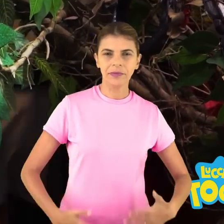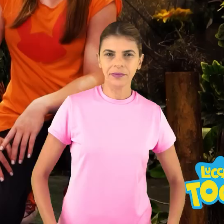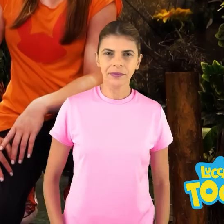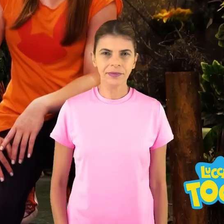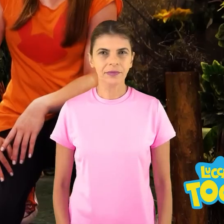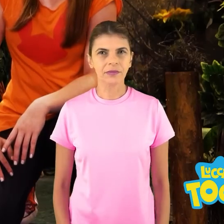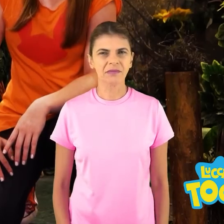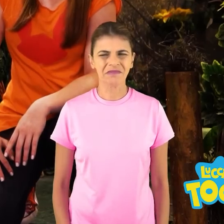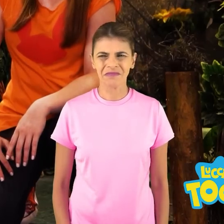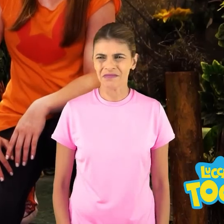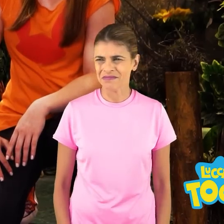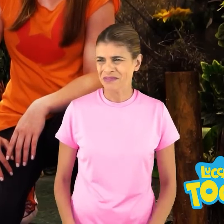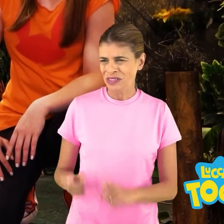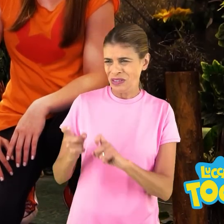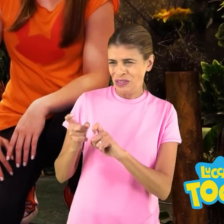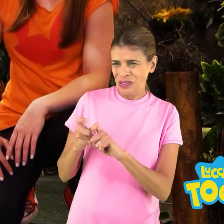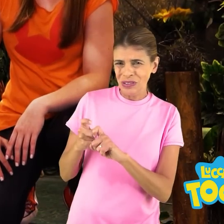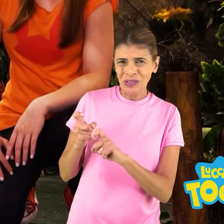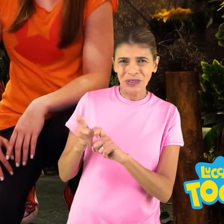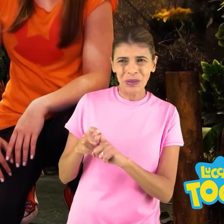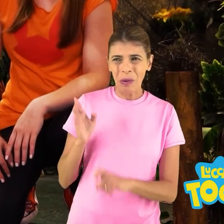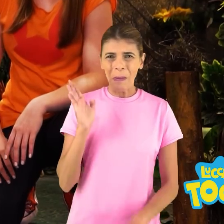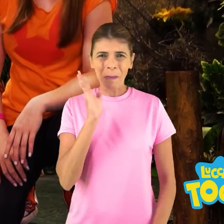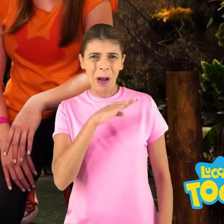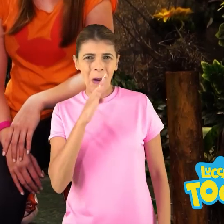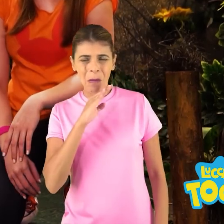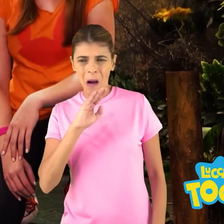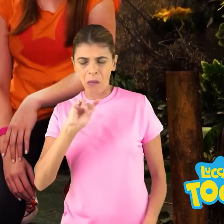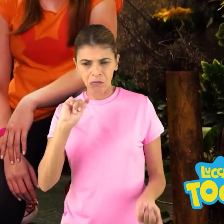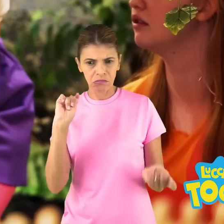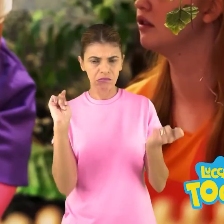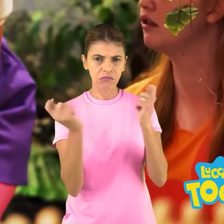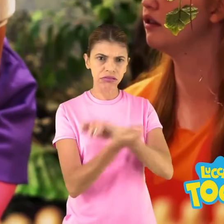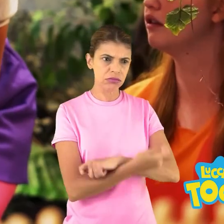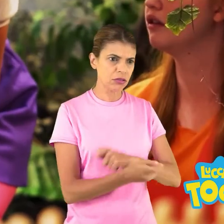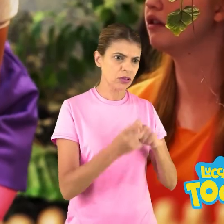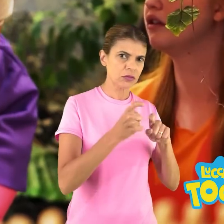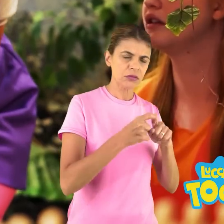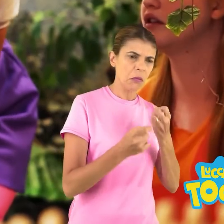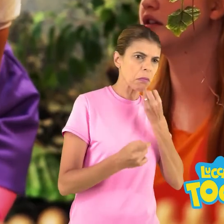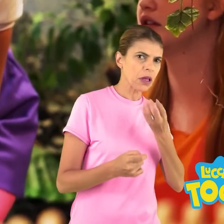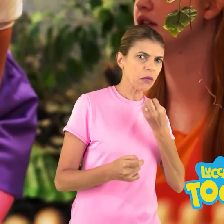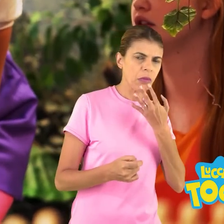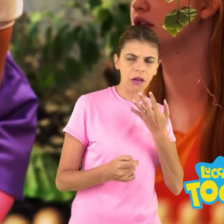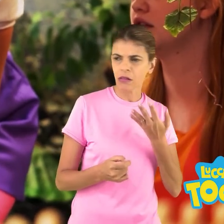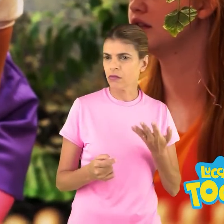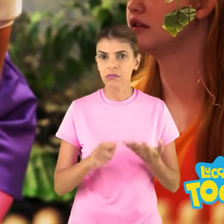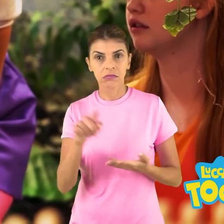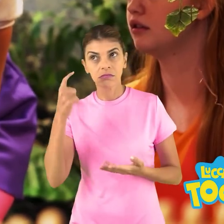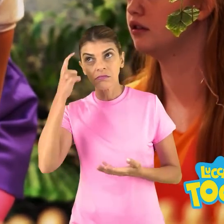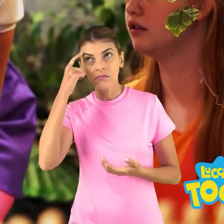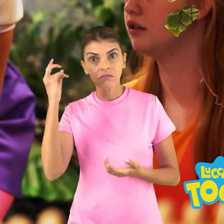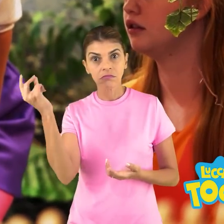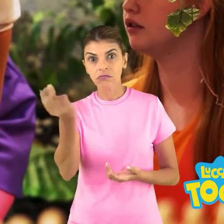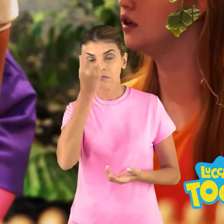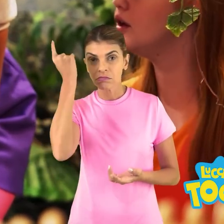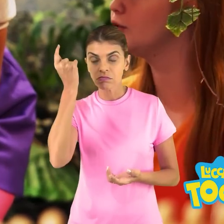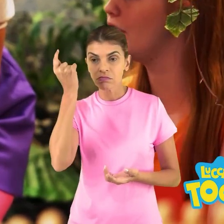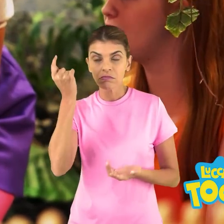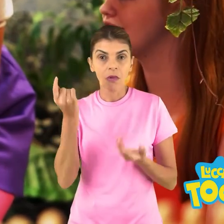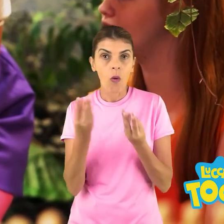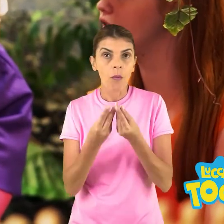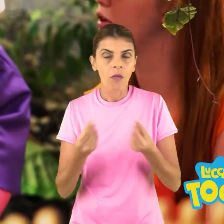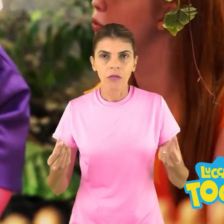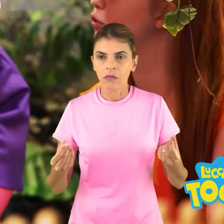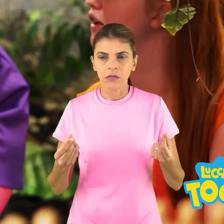Dr. Mal-Mal virou Dr. Bem-Bem! Que episódio pirata! E aí? Alguém tem algum plano pra acabar com esse pesadelo? Não,